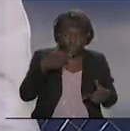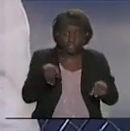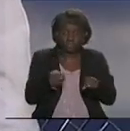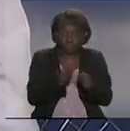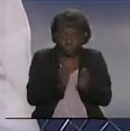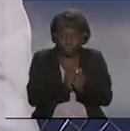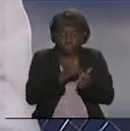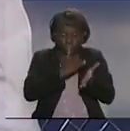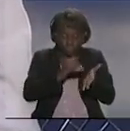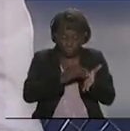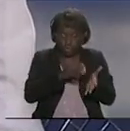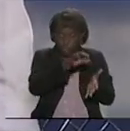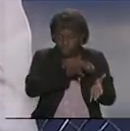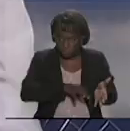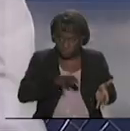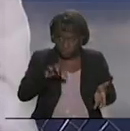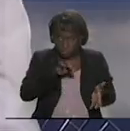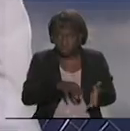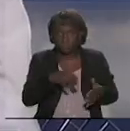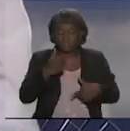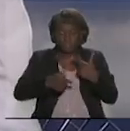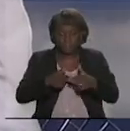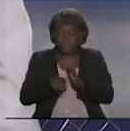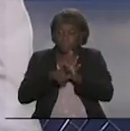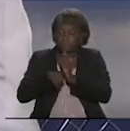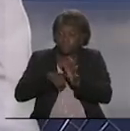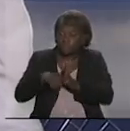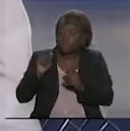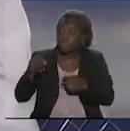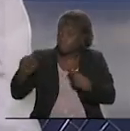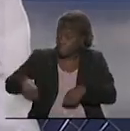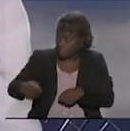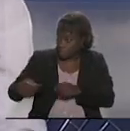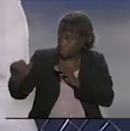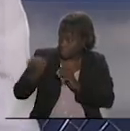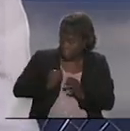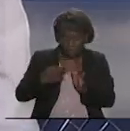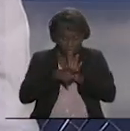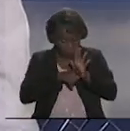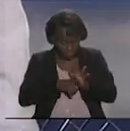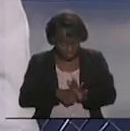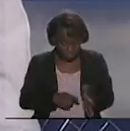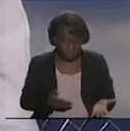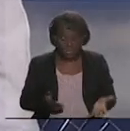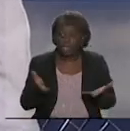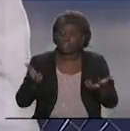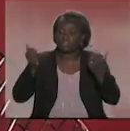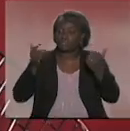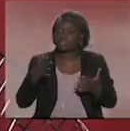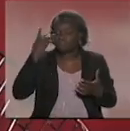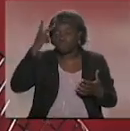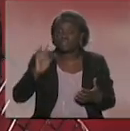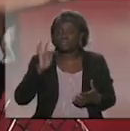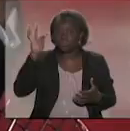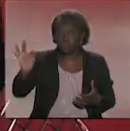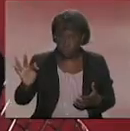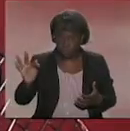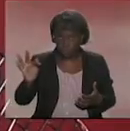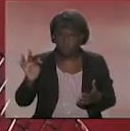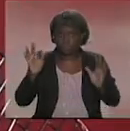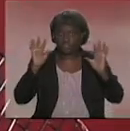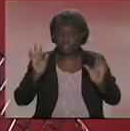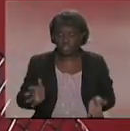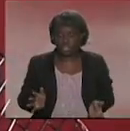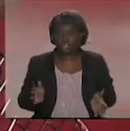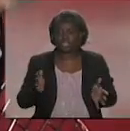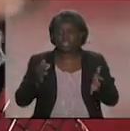regionais, fazendo esse trabalho de pesquisa de acordo com as demandas que vêm do setor. Falando em termos de futuro, né, e a gente já